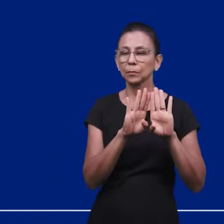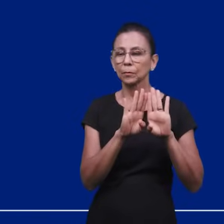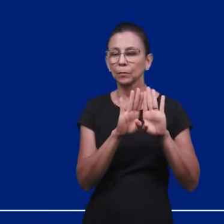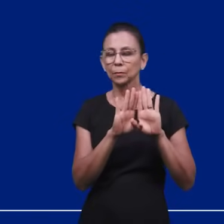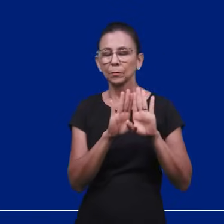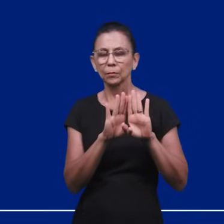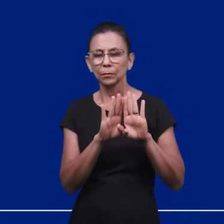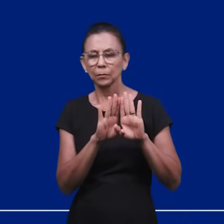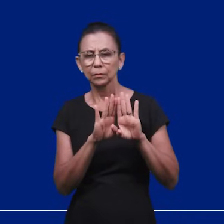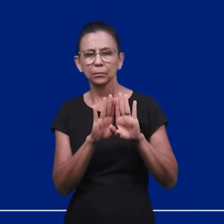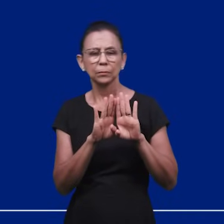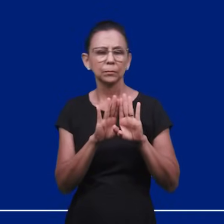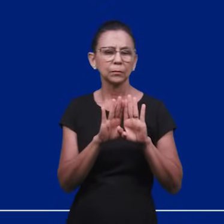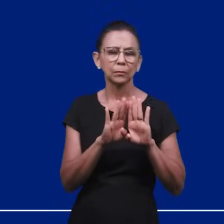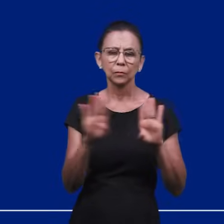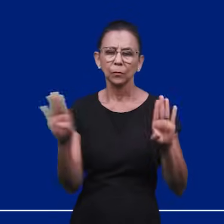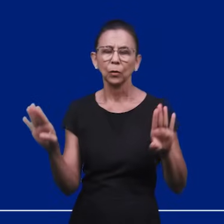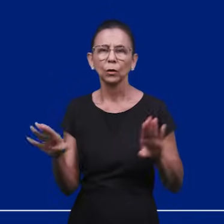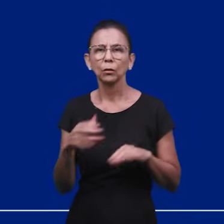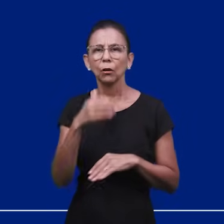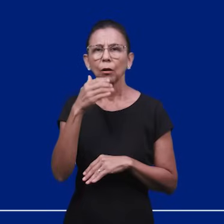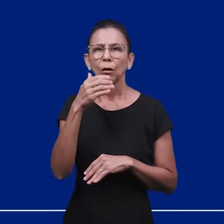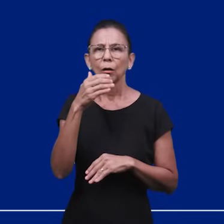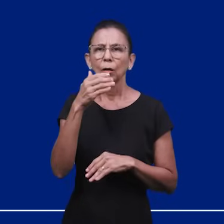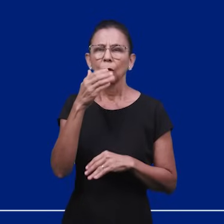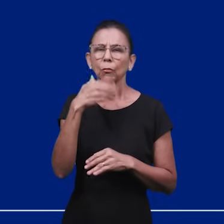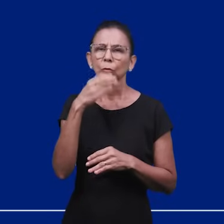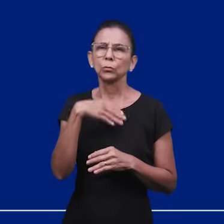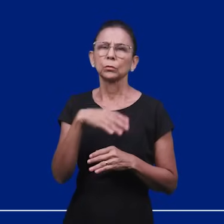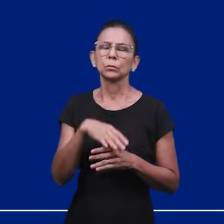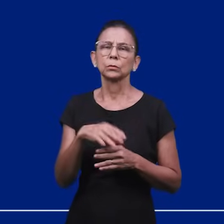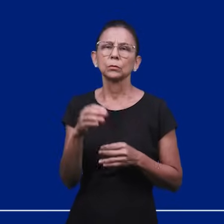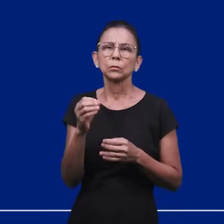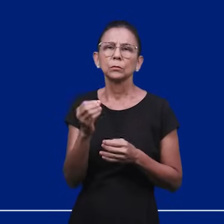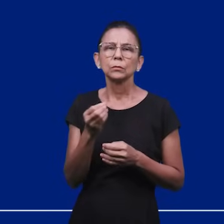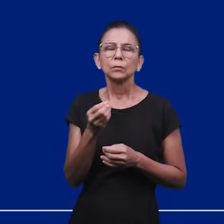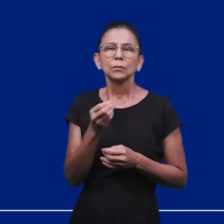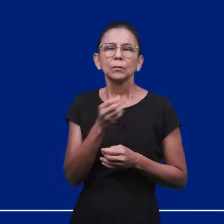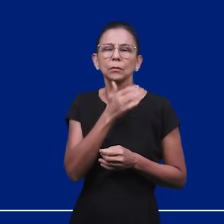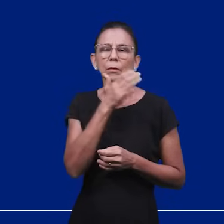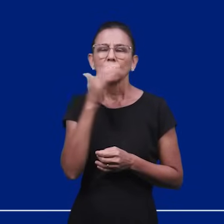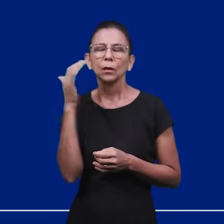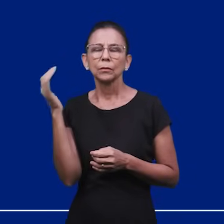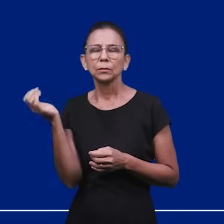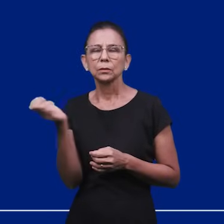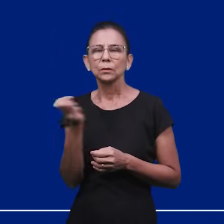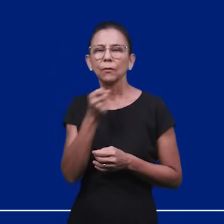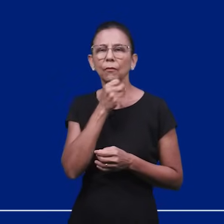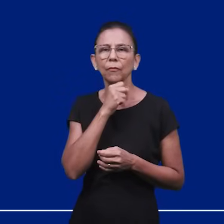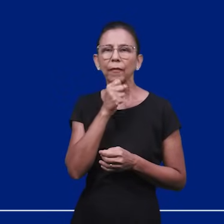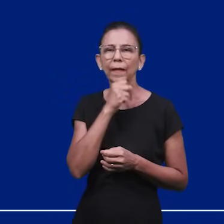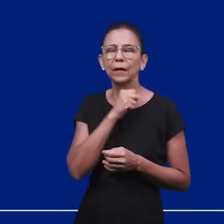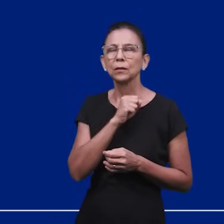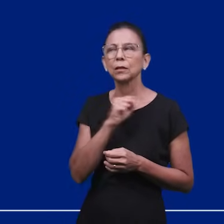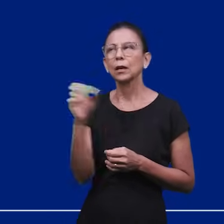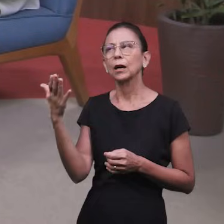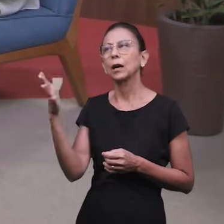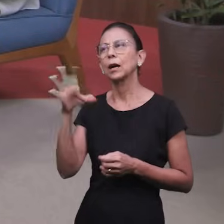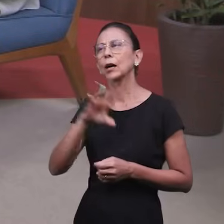excelentes frutos, novos e velhos. Ó amado meu, eu os guardei para